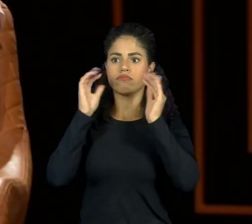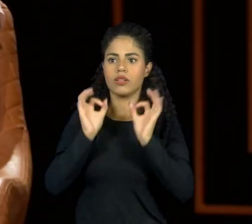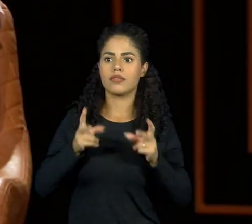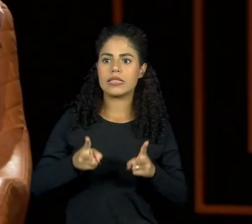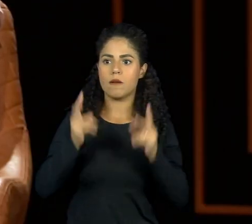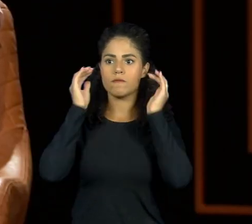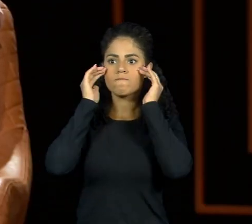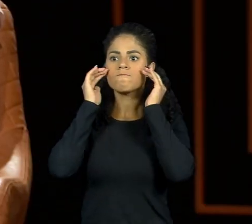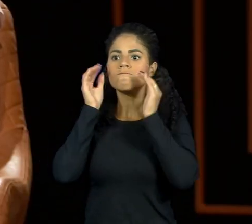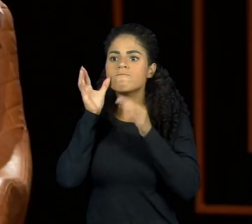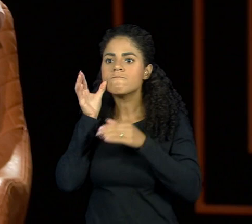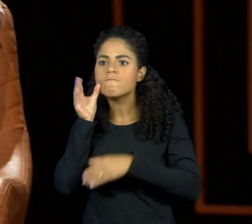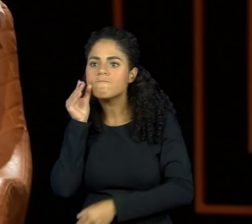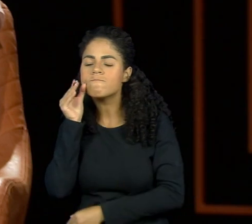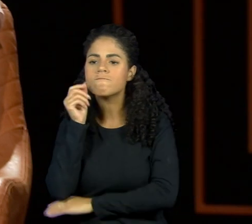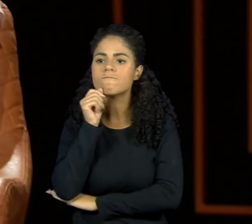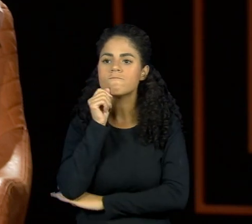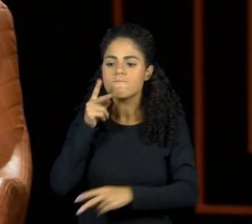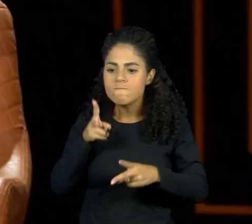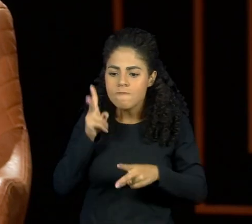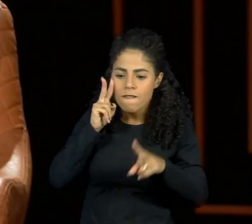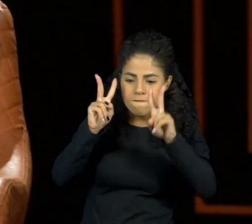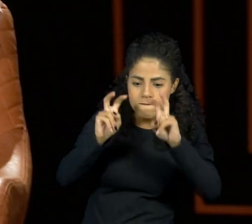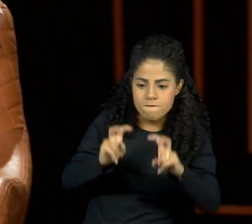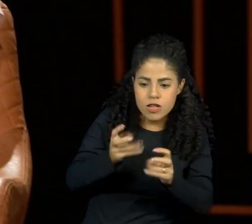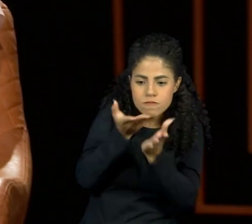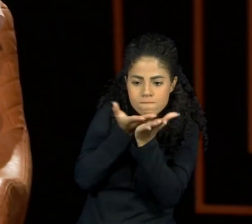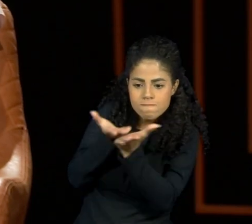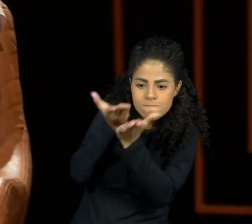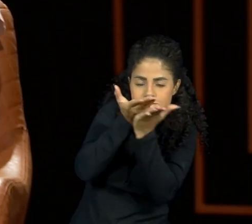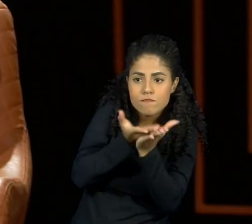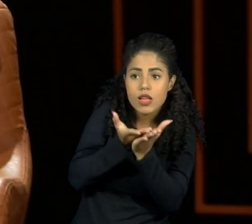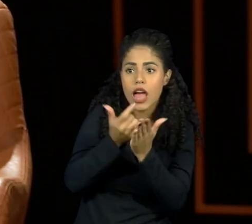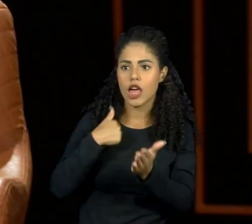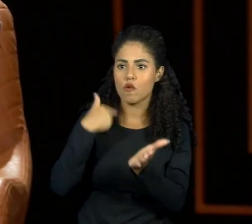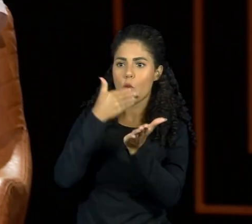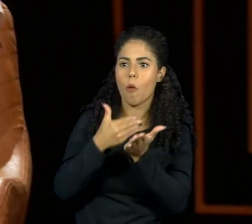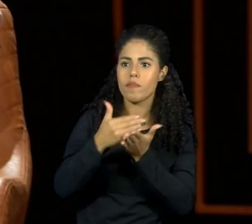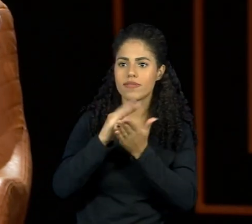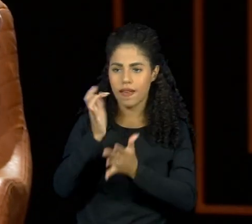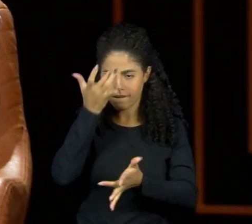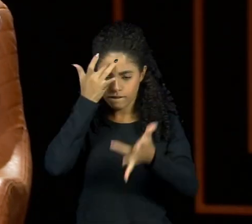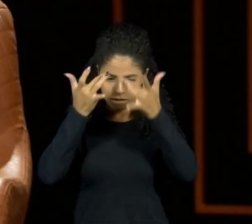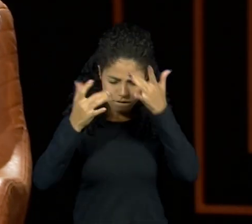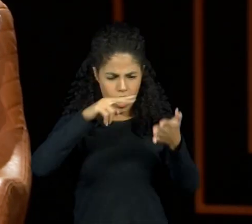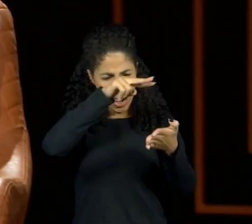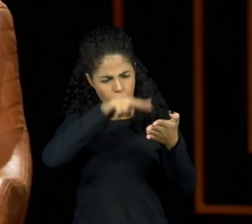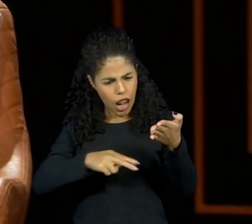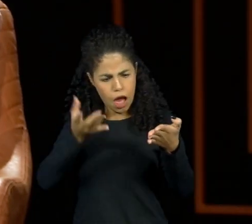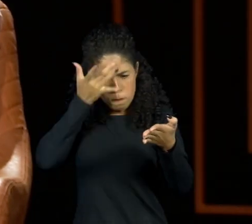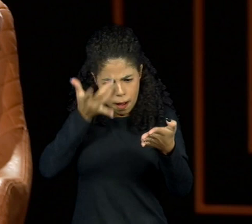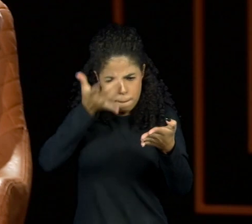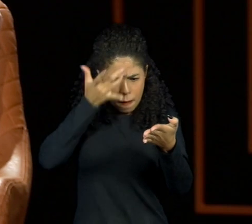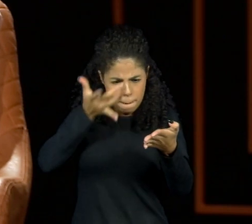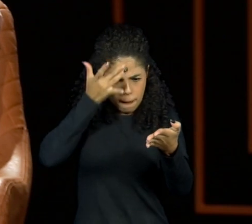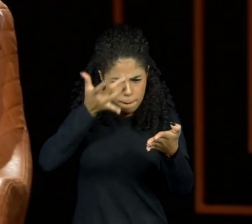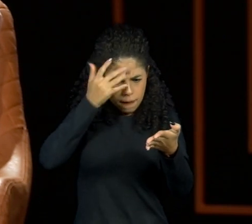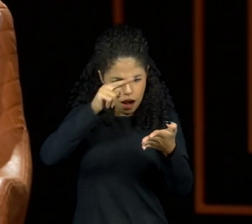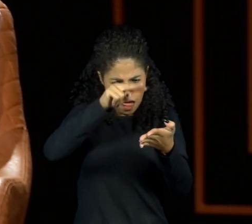bem... E eu lembro quando comecei a fazer os exercícios de memória emotiva, aquelas coisas.